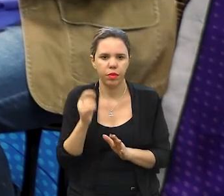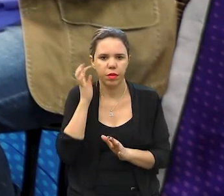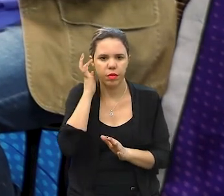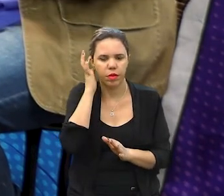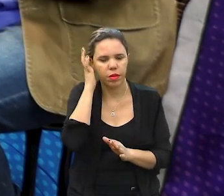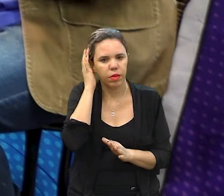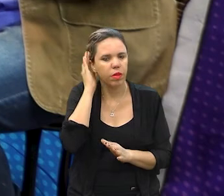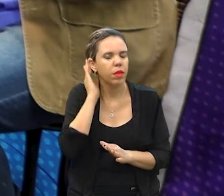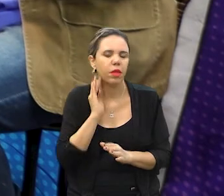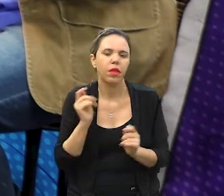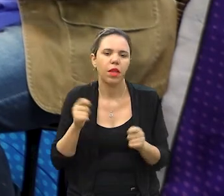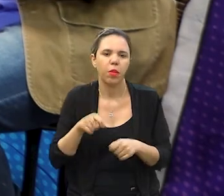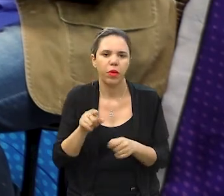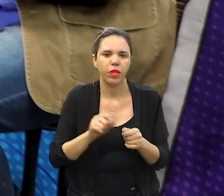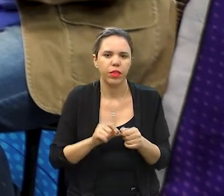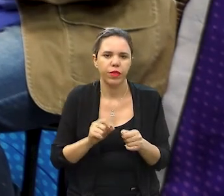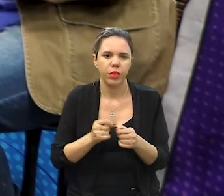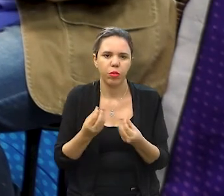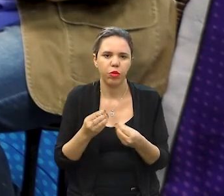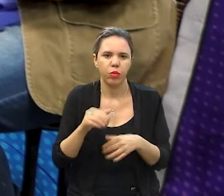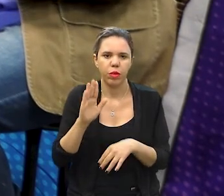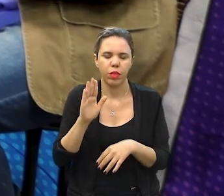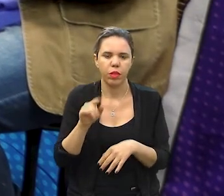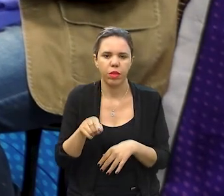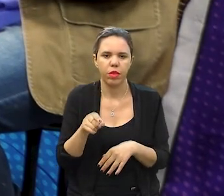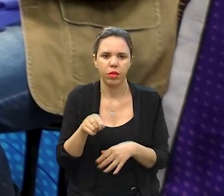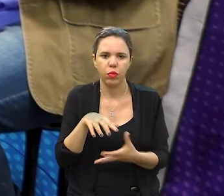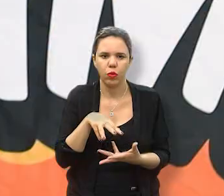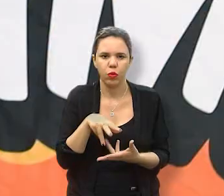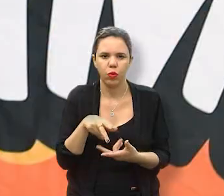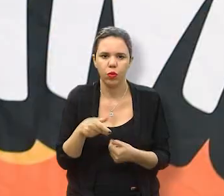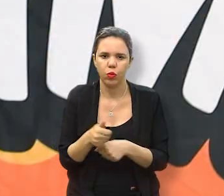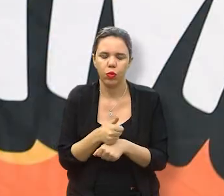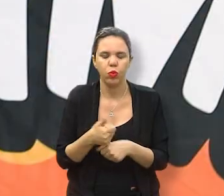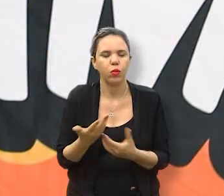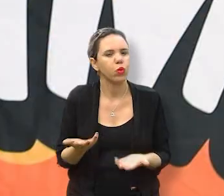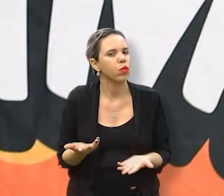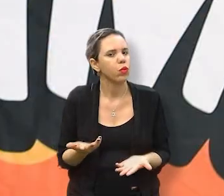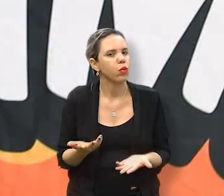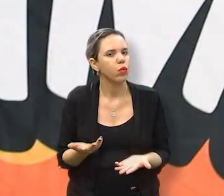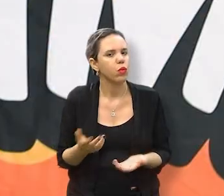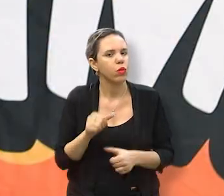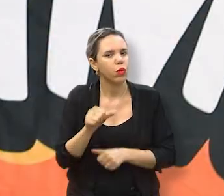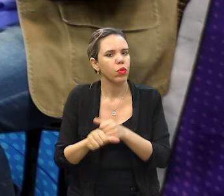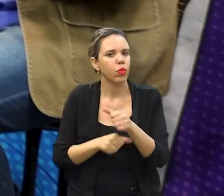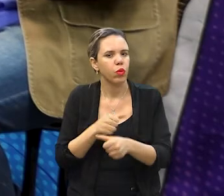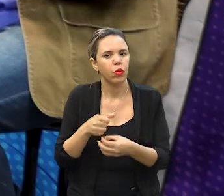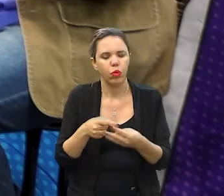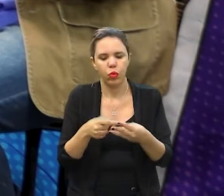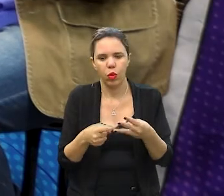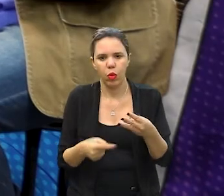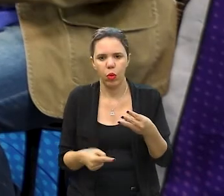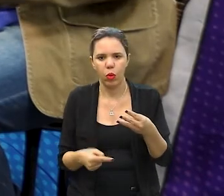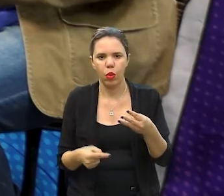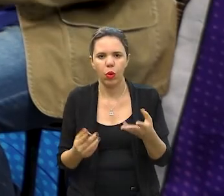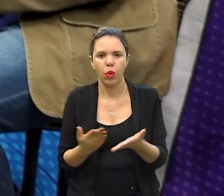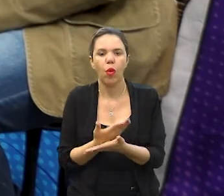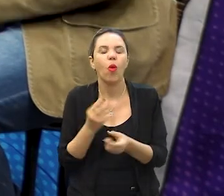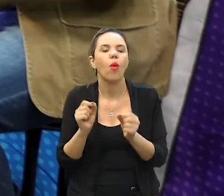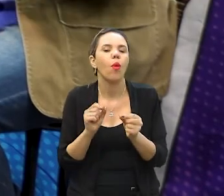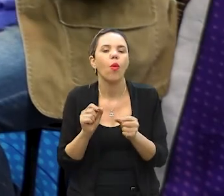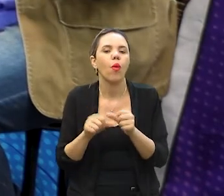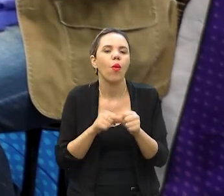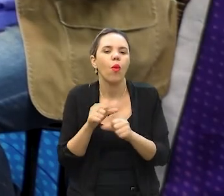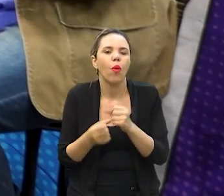para você explorar muito mais esse universo. E aí, vai virar uma série, uma trilogia, né? O